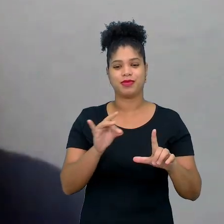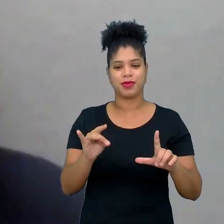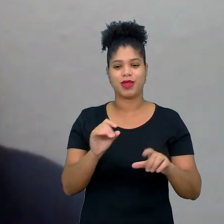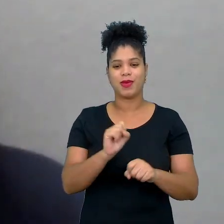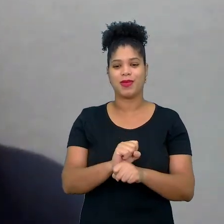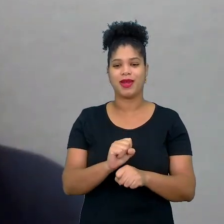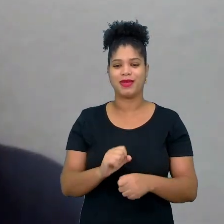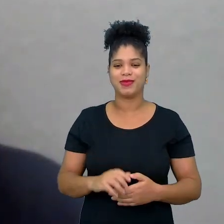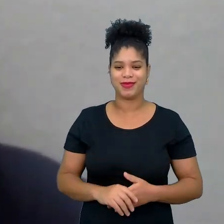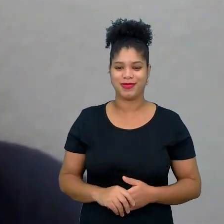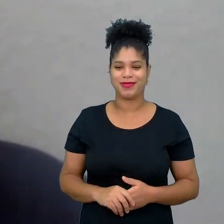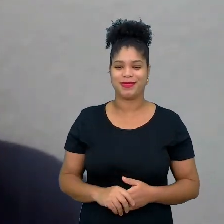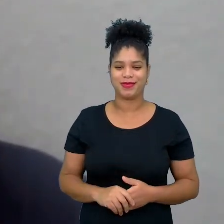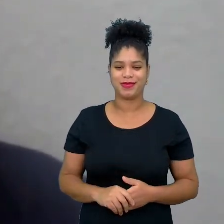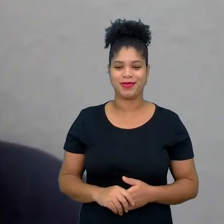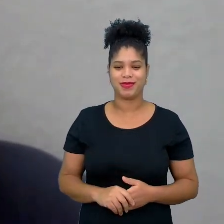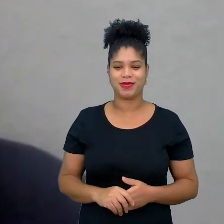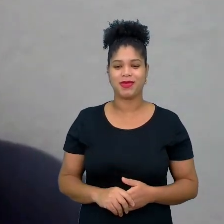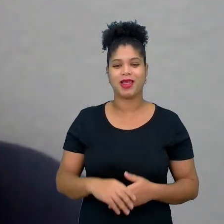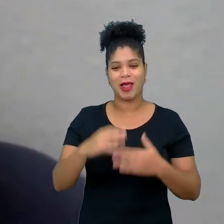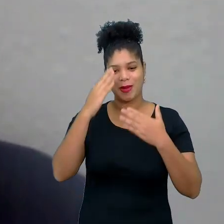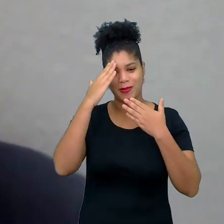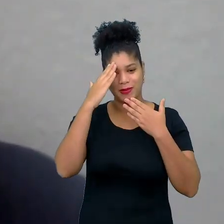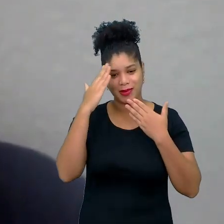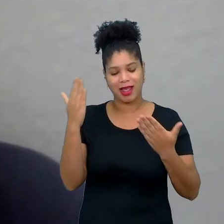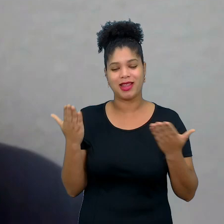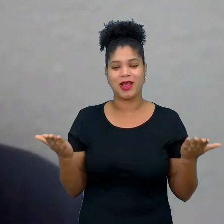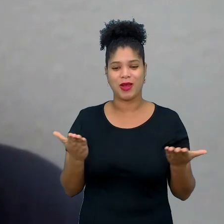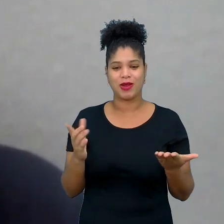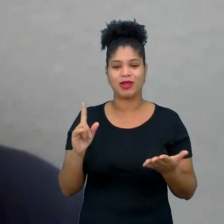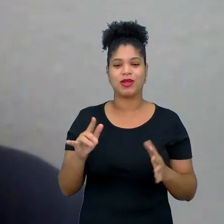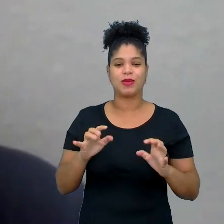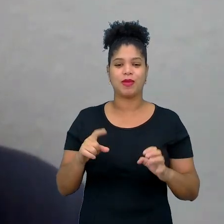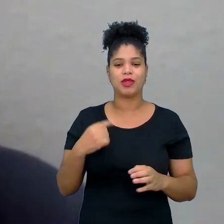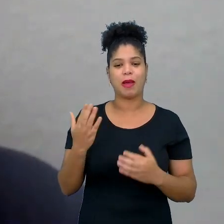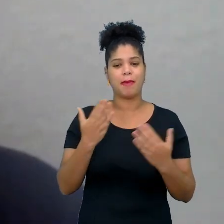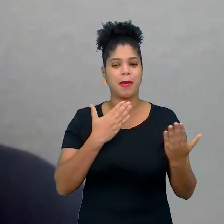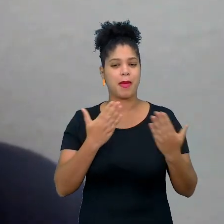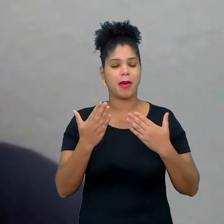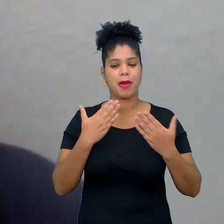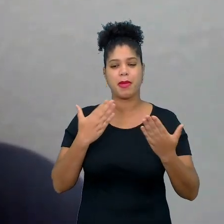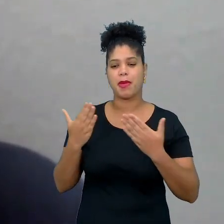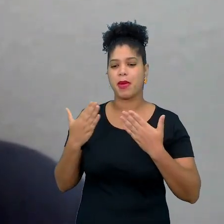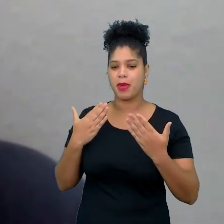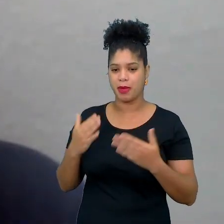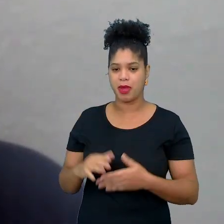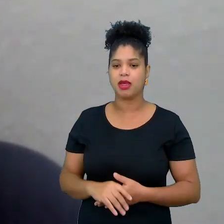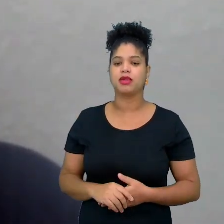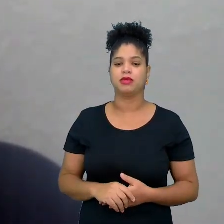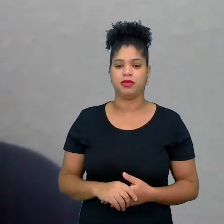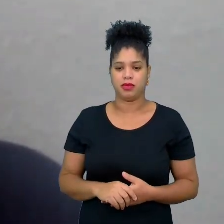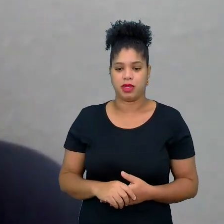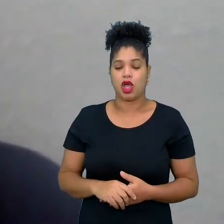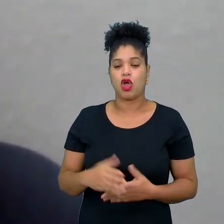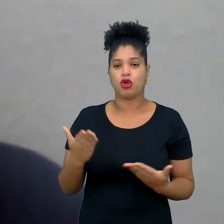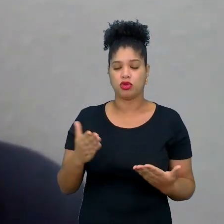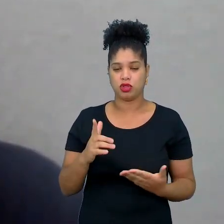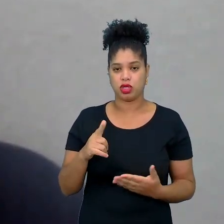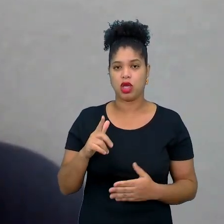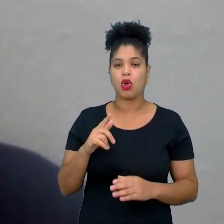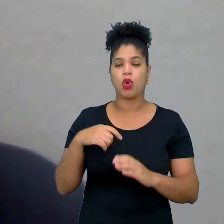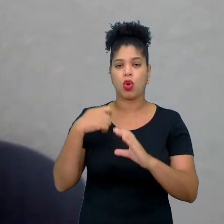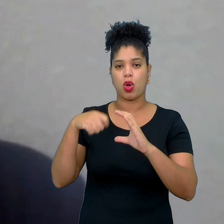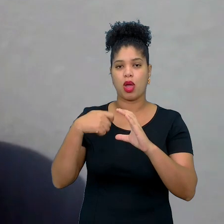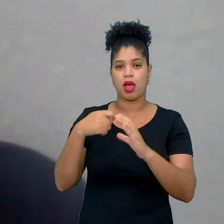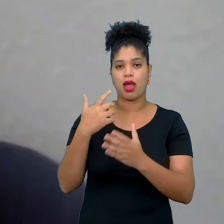compartilhar. Bom, eu agradeço esse momento, né, essa discussão que nós tivemos. Essa é uma transmissão, eu espero